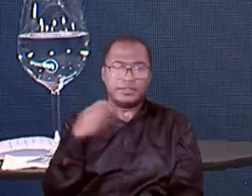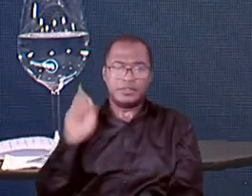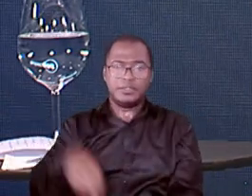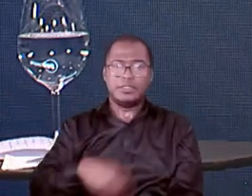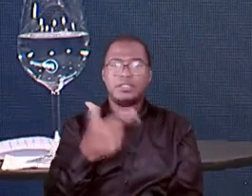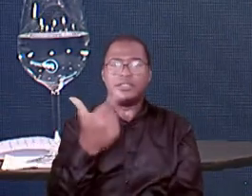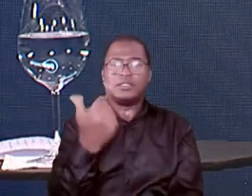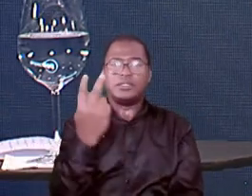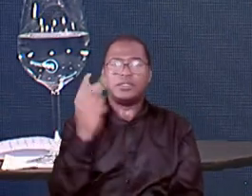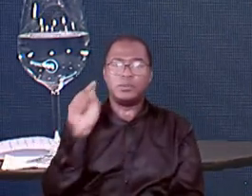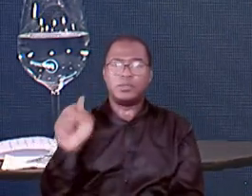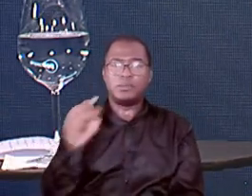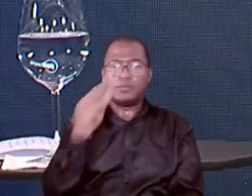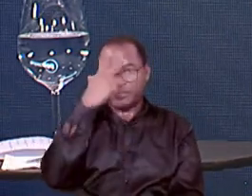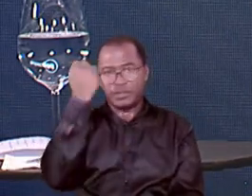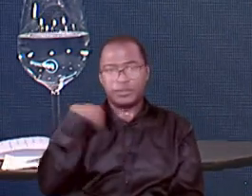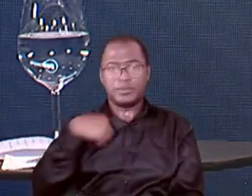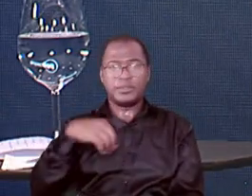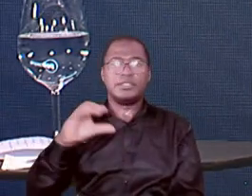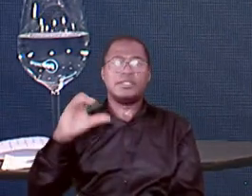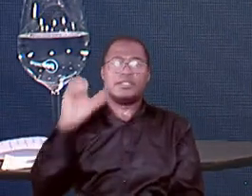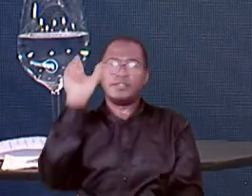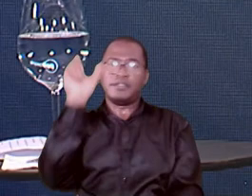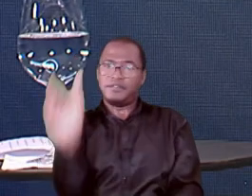paramos de operar por falta de ativo